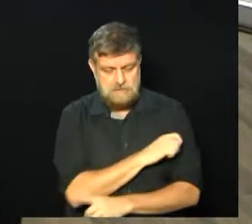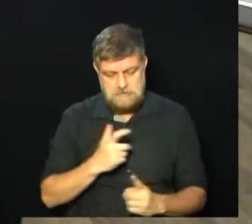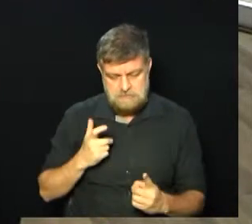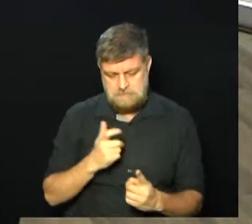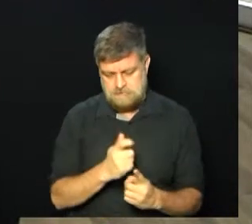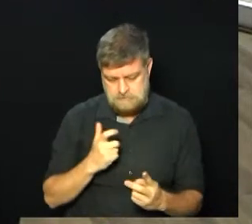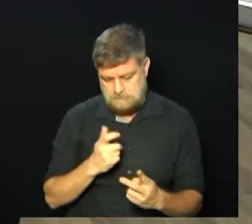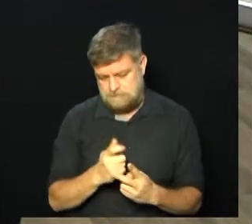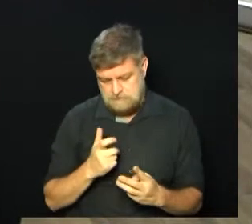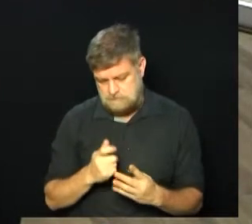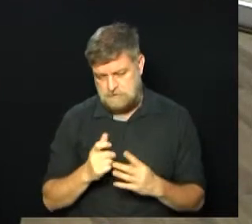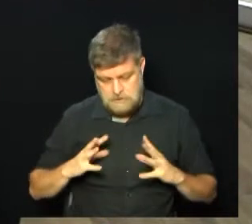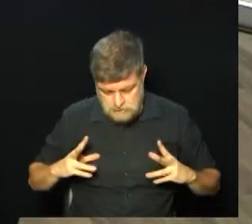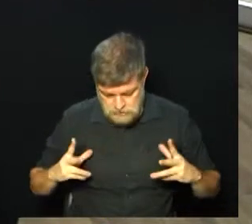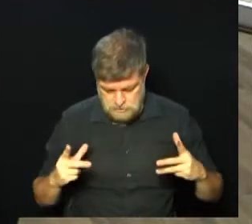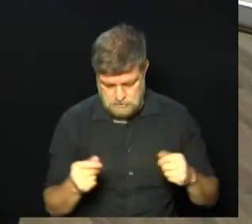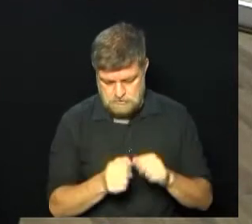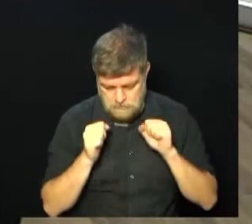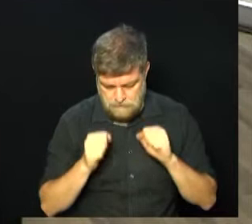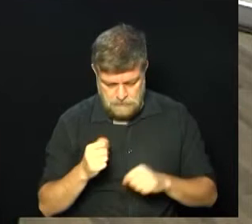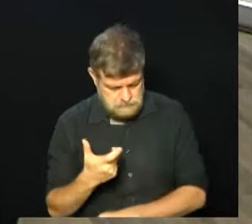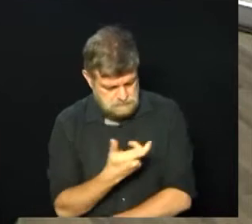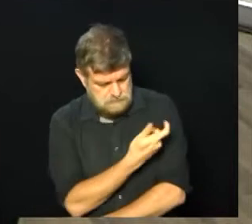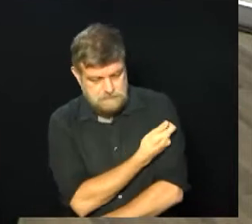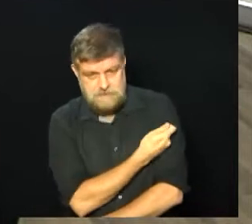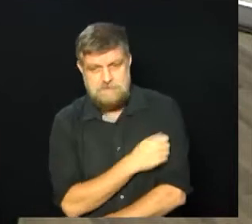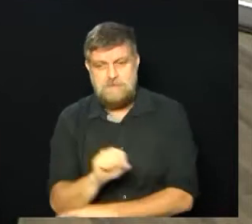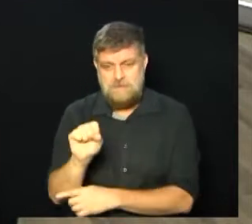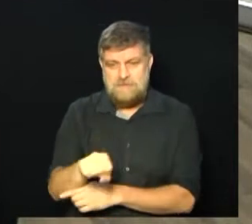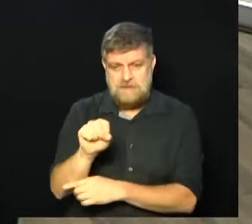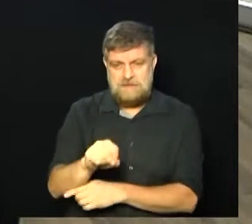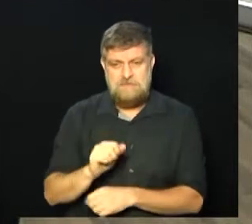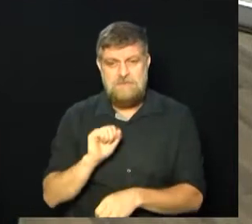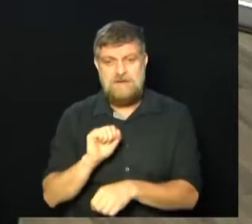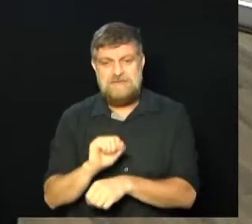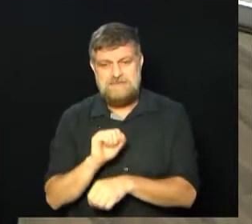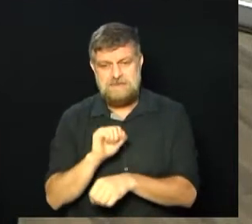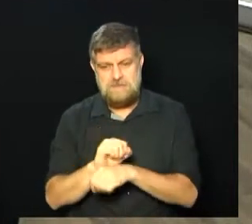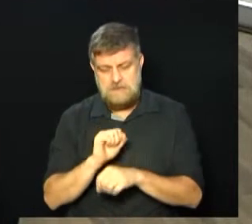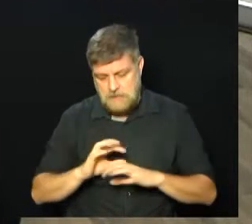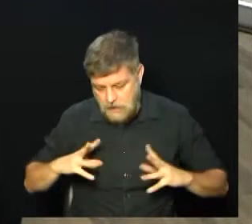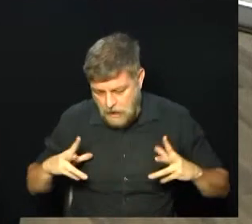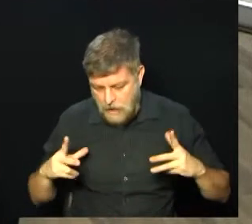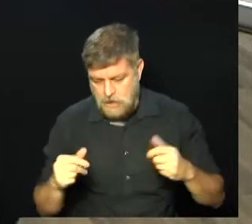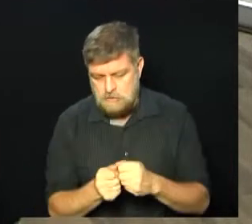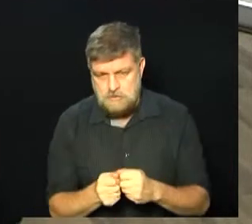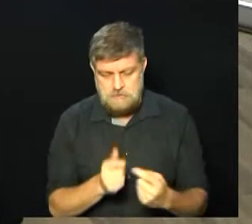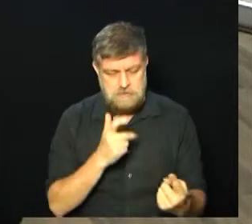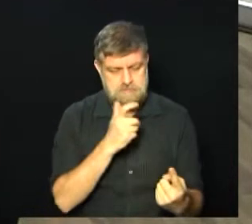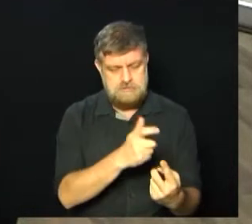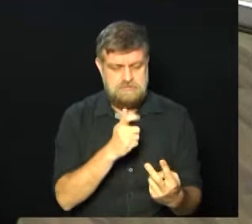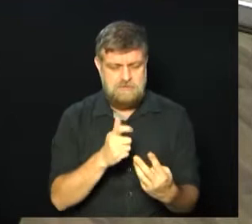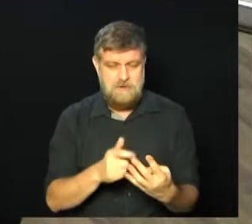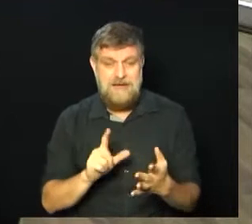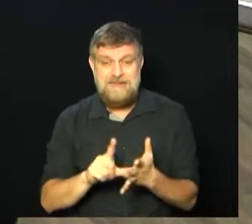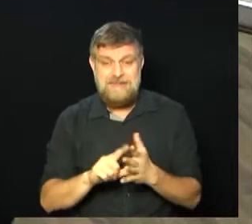jovens né então todo mundo já pode se vacinar É isso mesmo vamos aí aguardar que é que todo mundo vacinado tem festa de